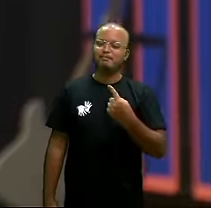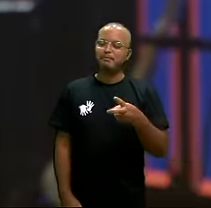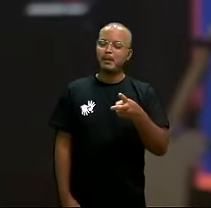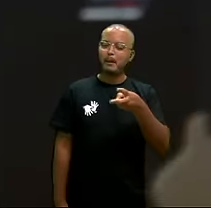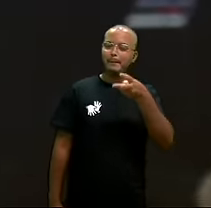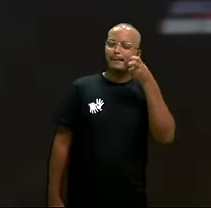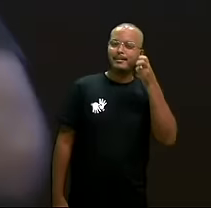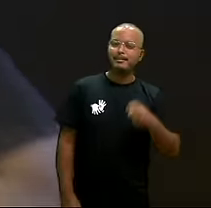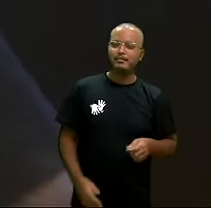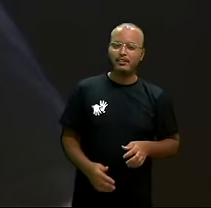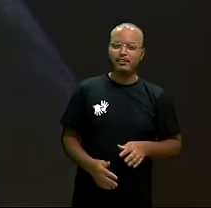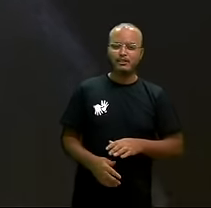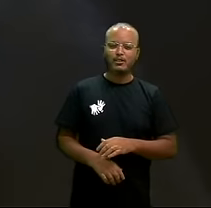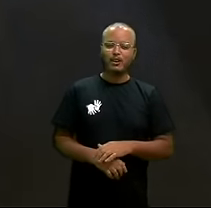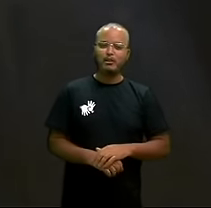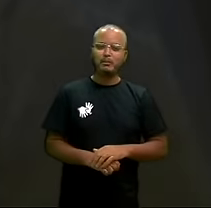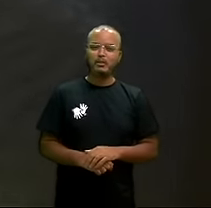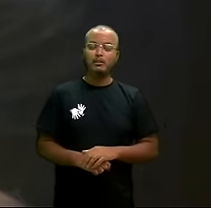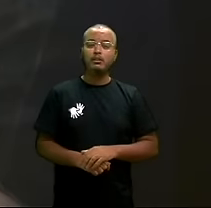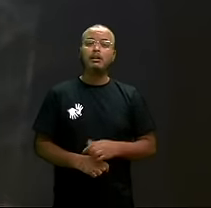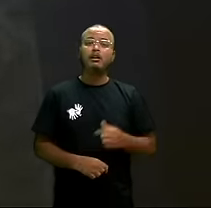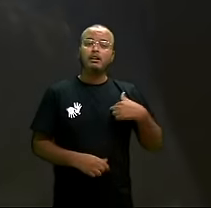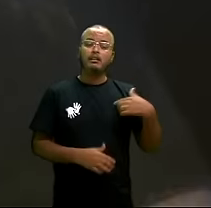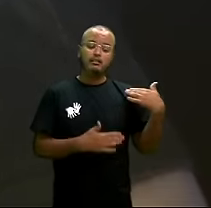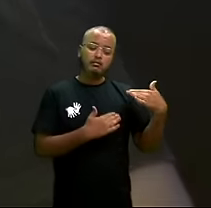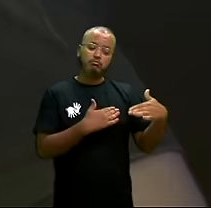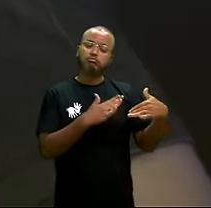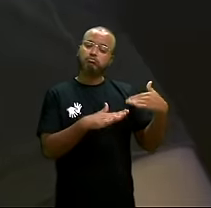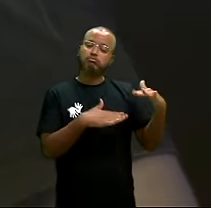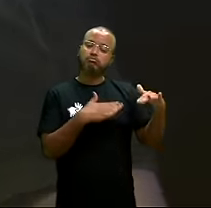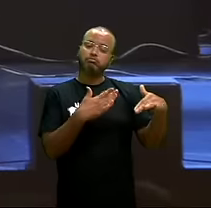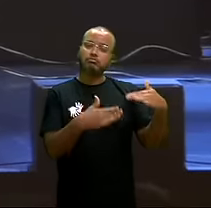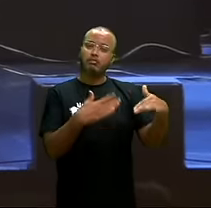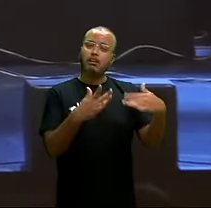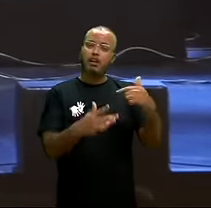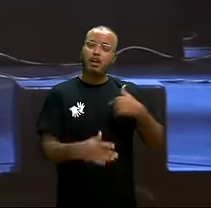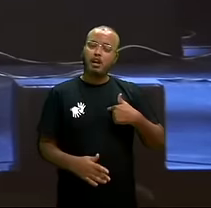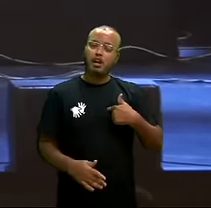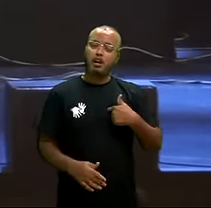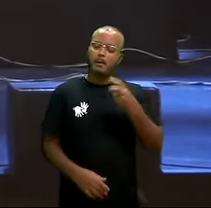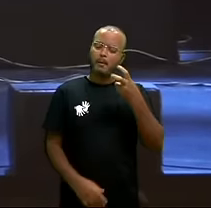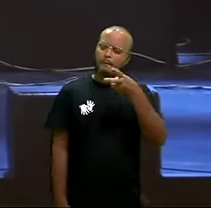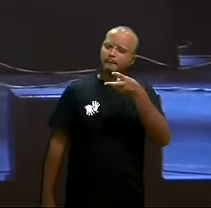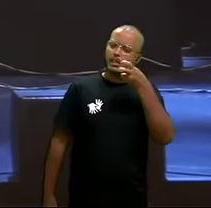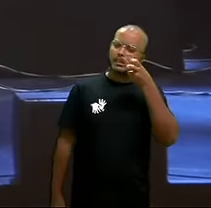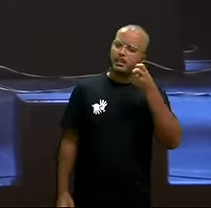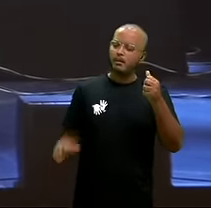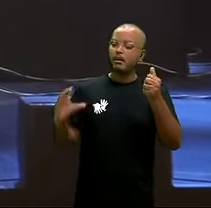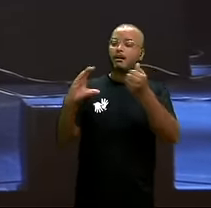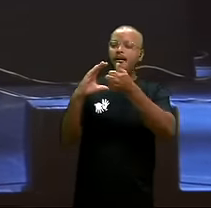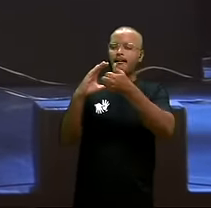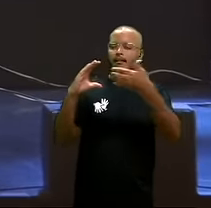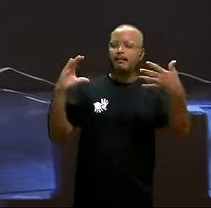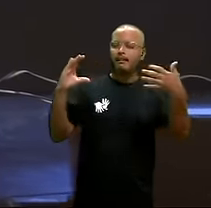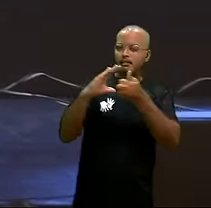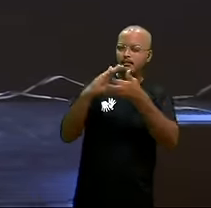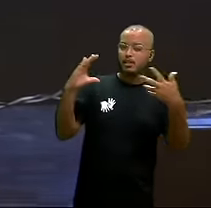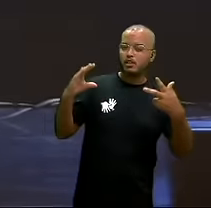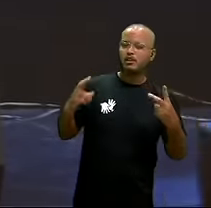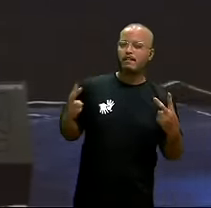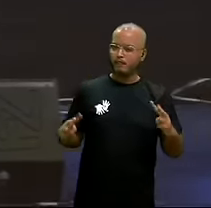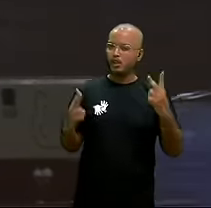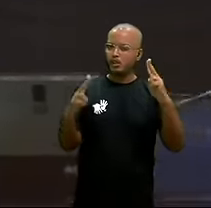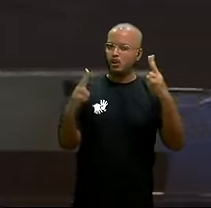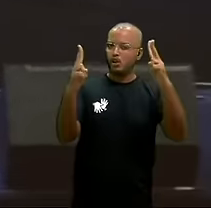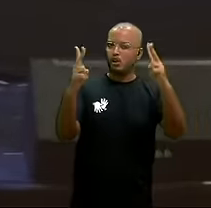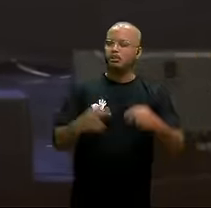com o tempo eu fui percebendo uma característica de pessoas de vitória, sabia? E eu conheço vários. Conheço vários pastores, conheço vários líderes, conheço